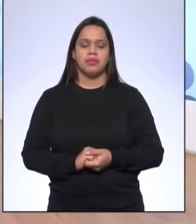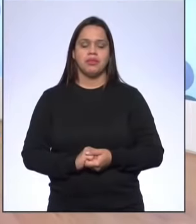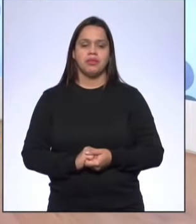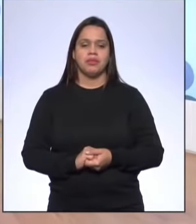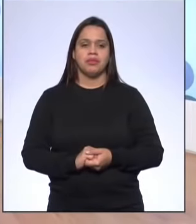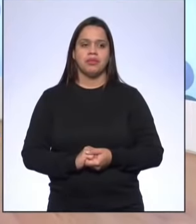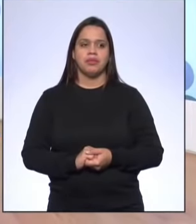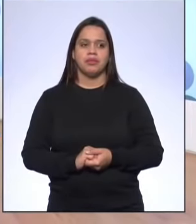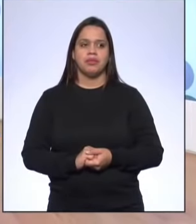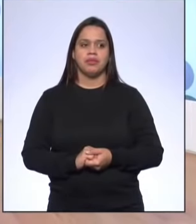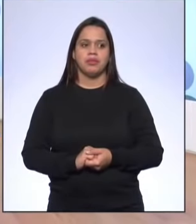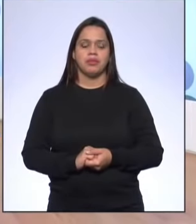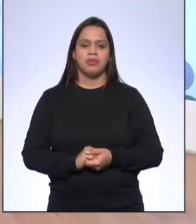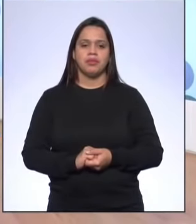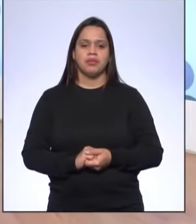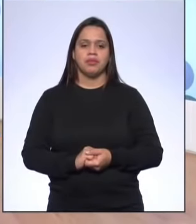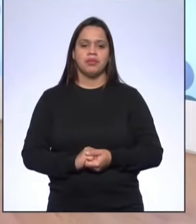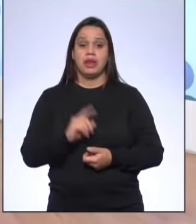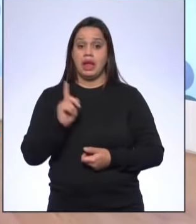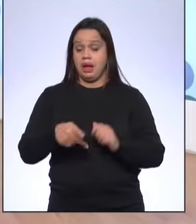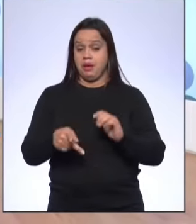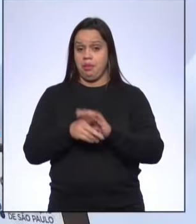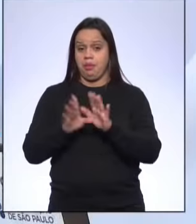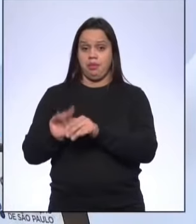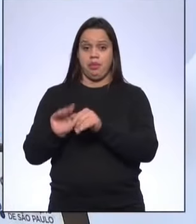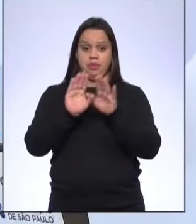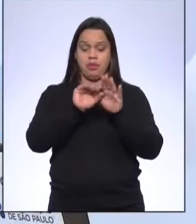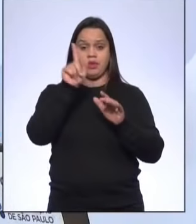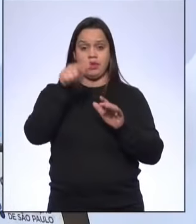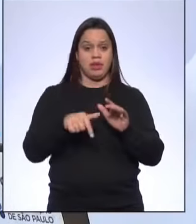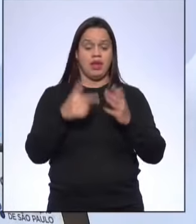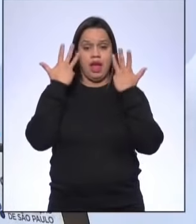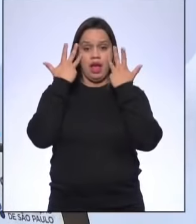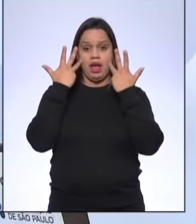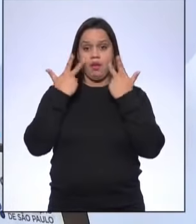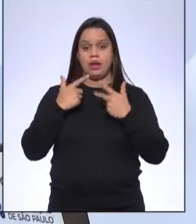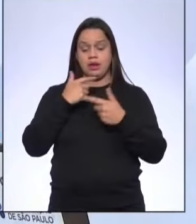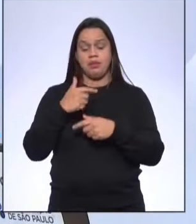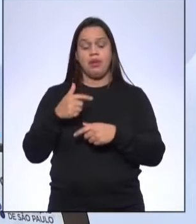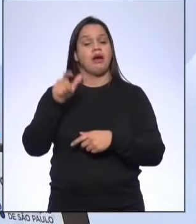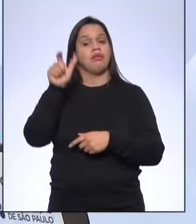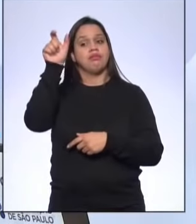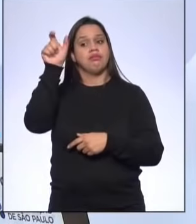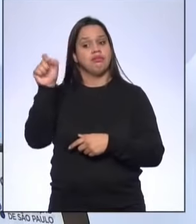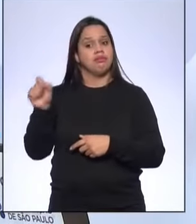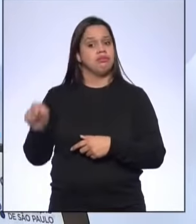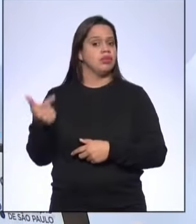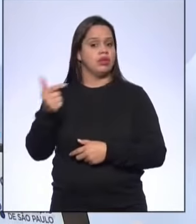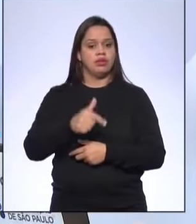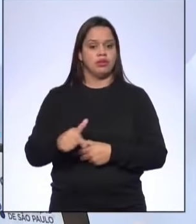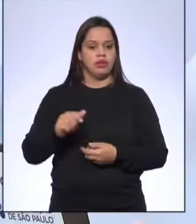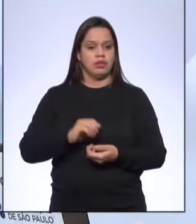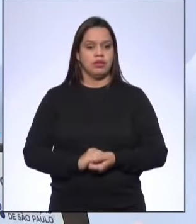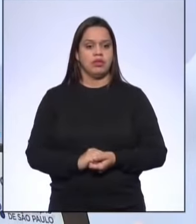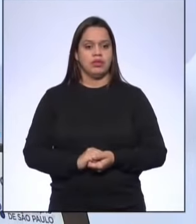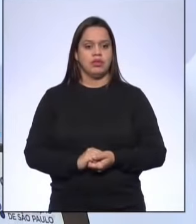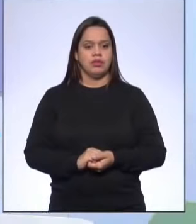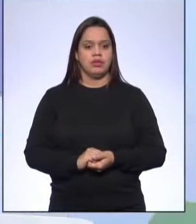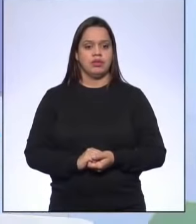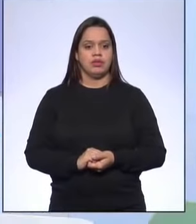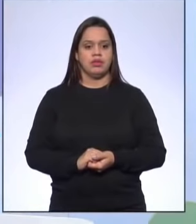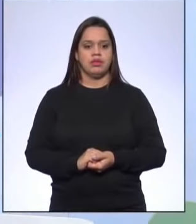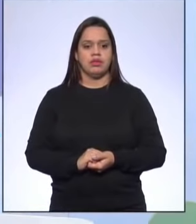butterfly é a nossa borboleta que é um animal que eu invertebrado que eu acho muito bonito ok a bater da